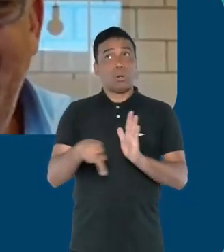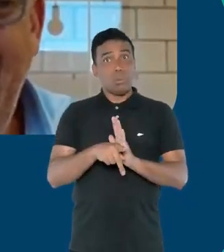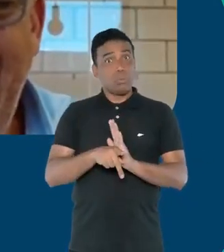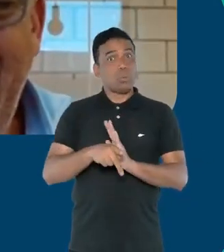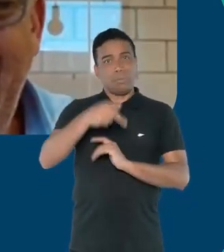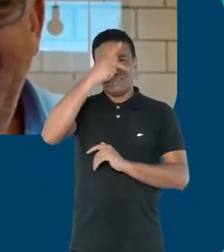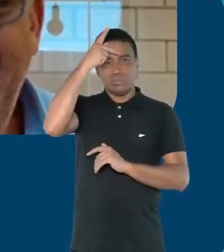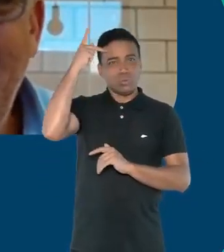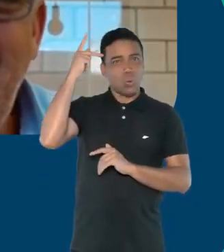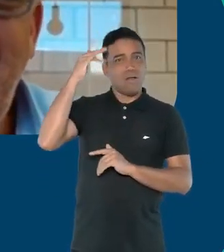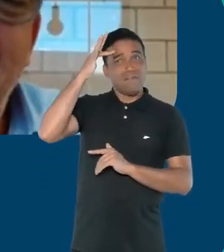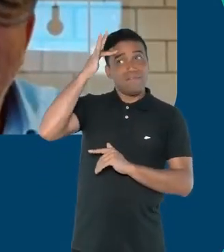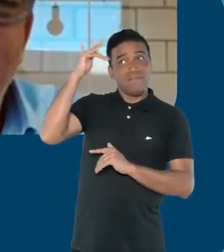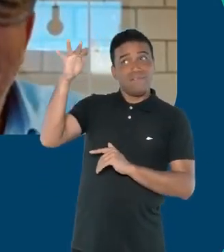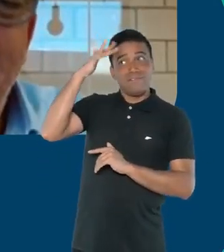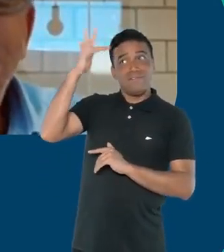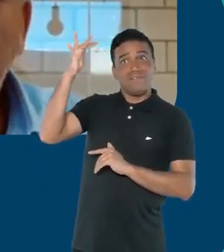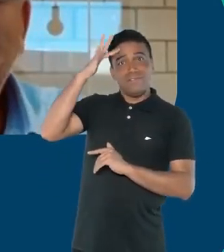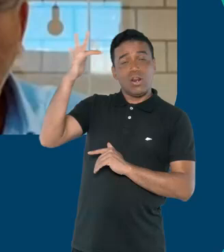filósofo